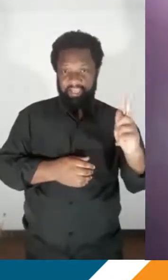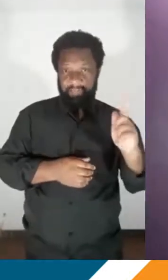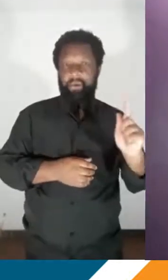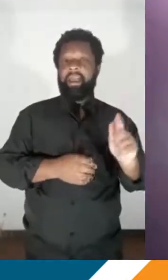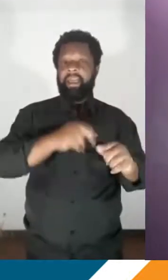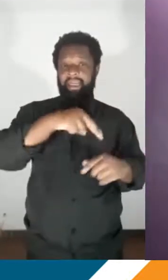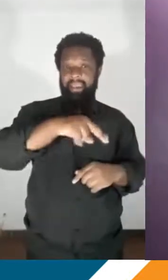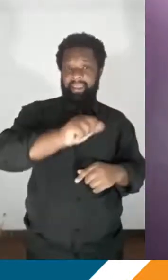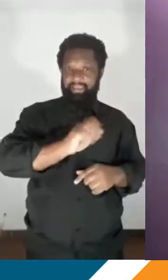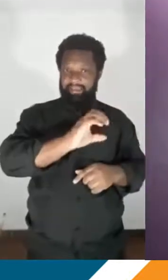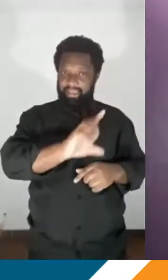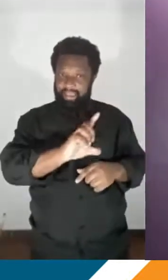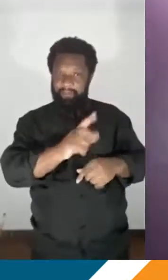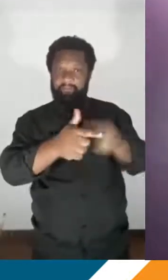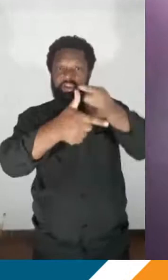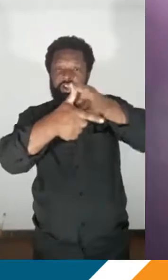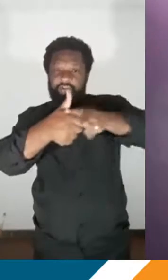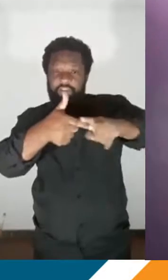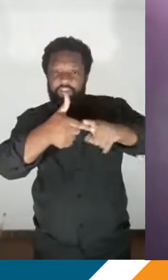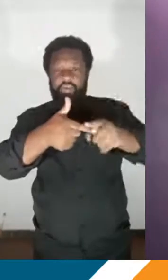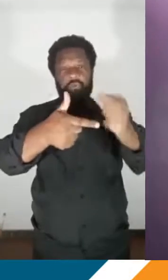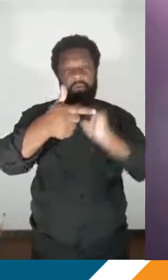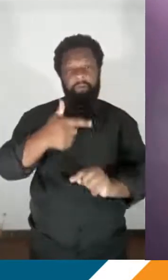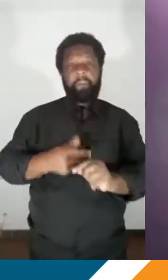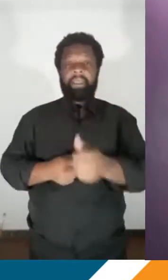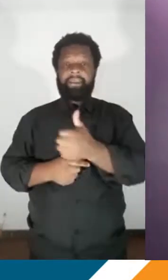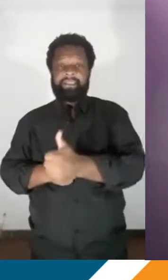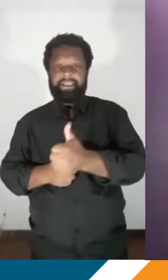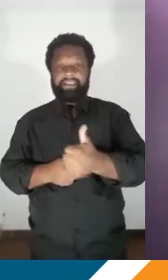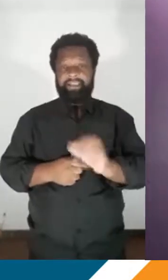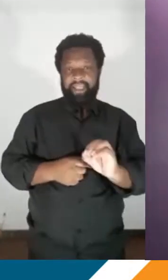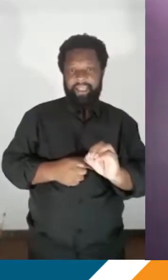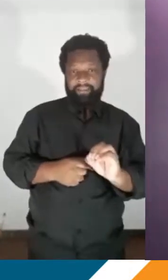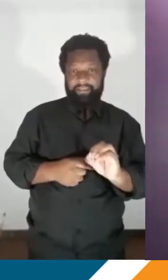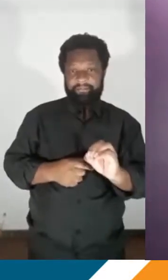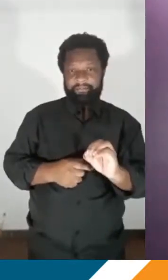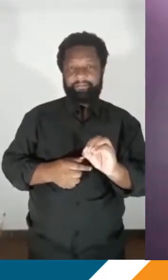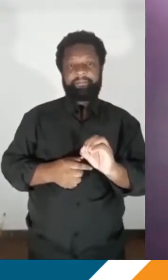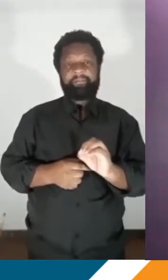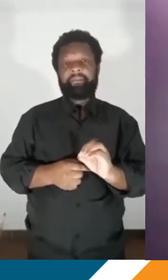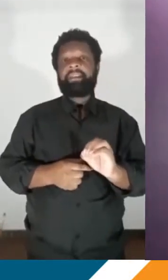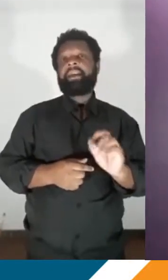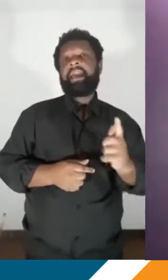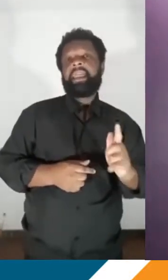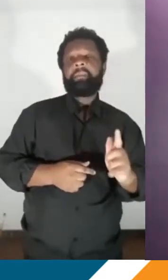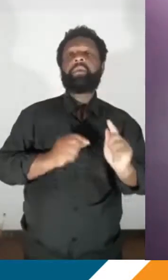10 gramas de NaCl dividido por 110